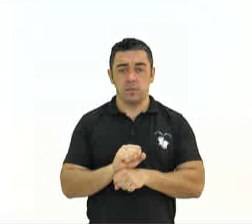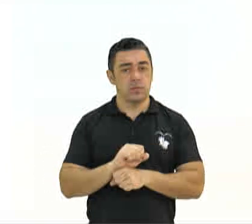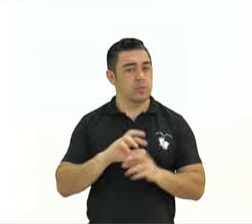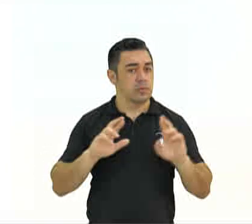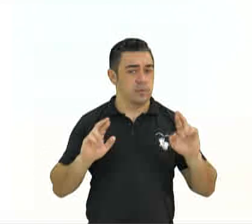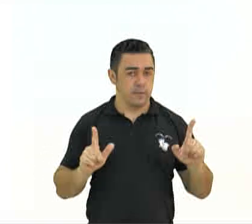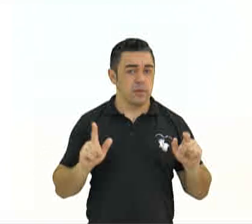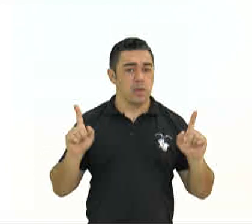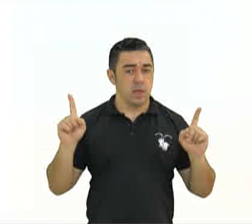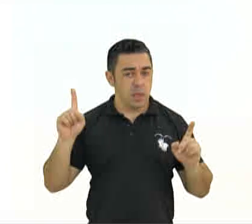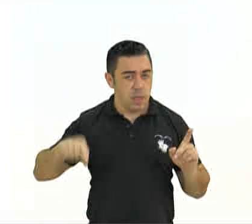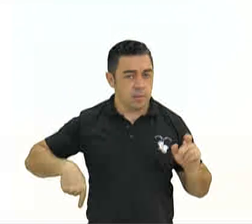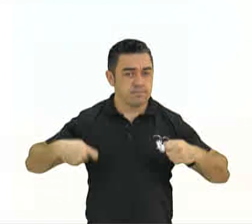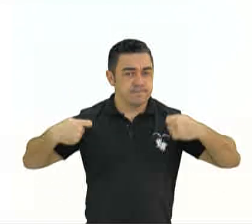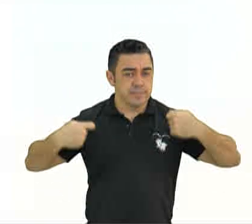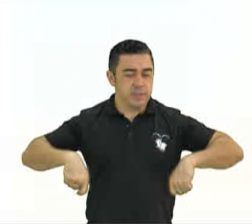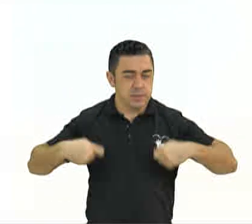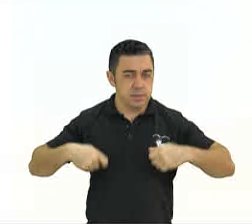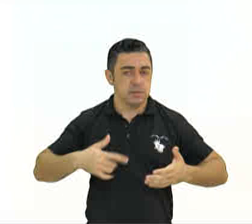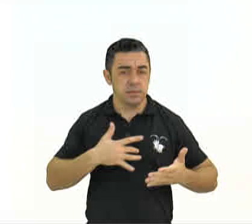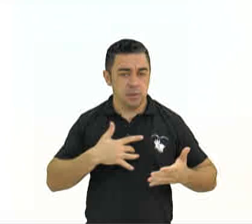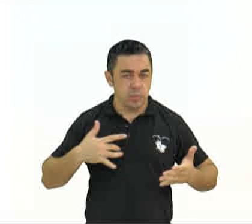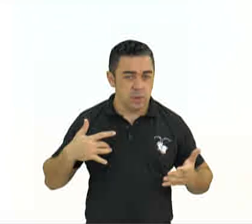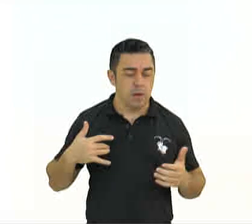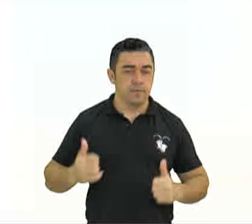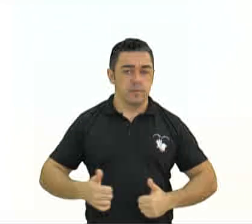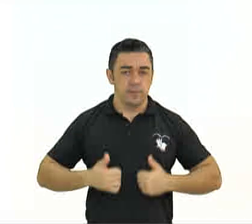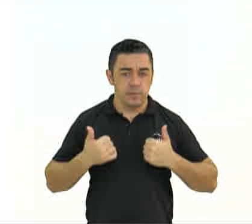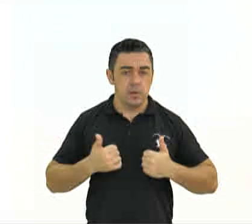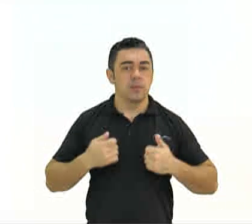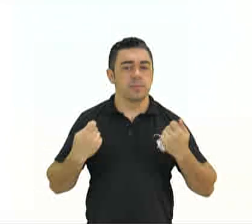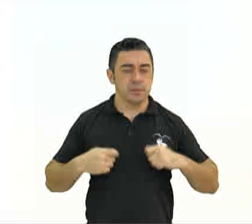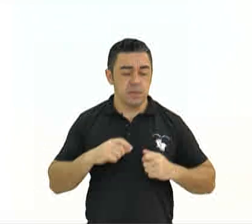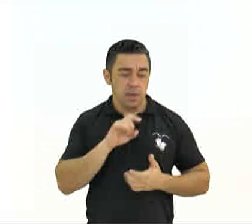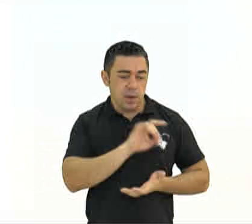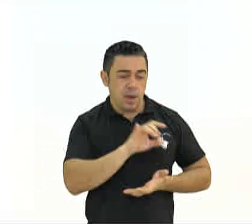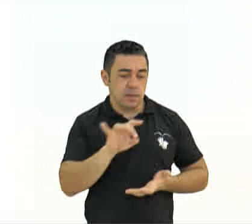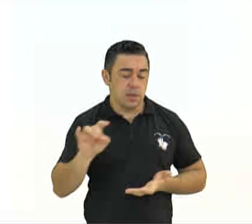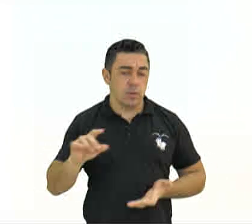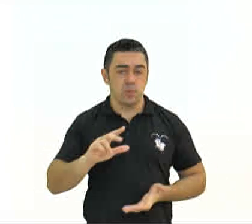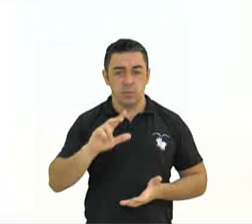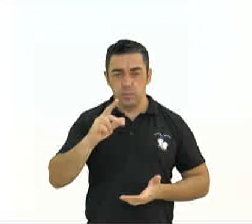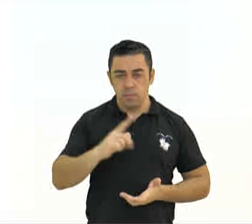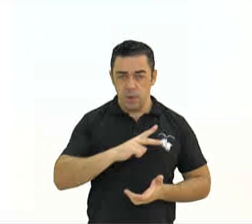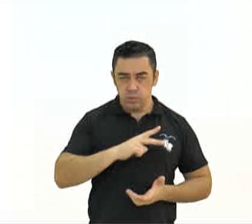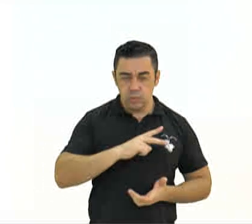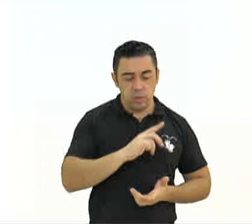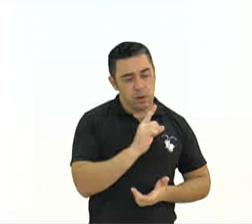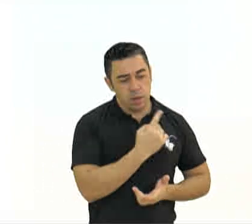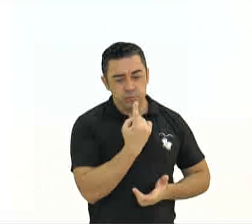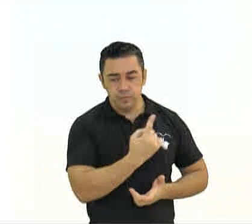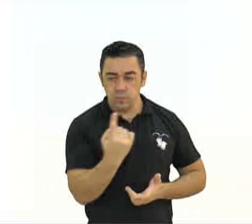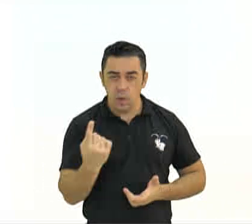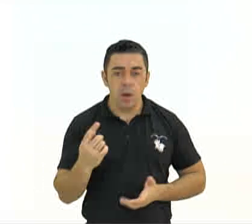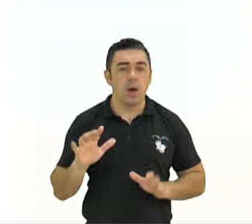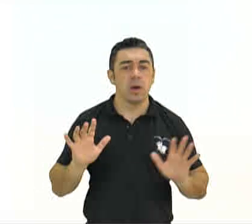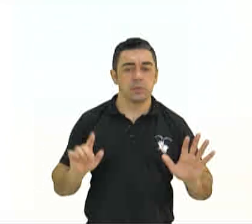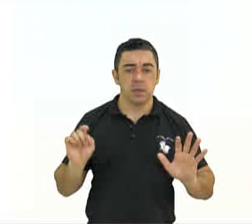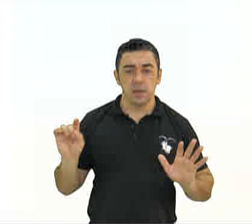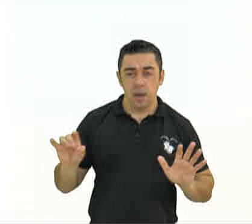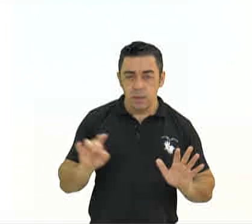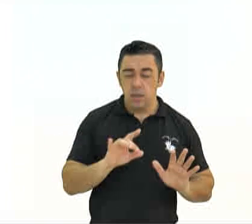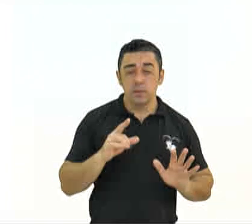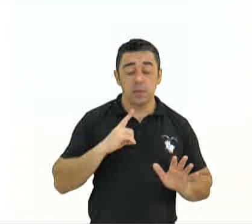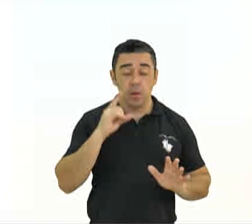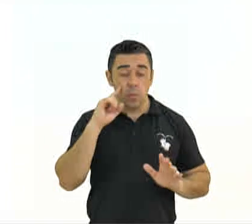contrário, torna-se necessário adquiri-lo e construí-lo de forma individualizada constantemente ao longo de toda a vida, apontando para o